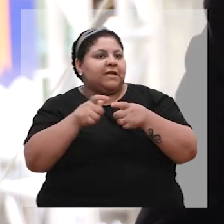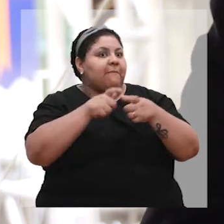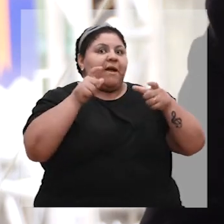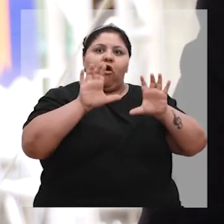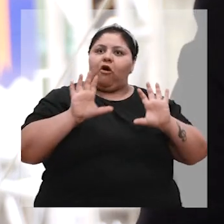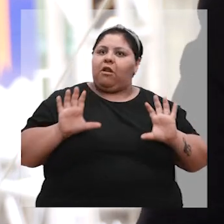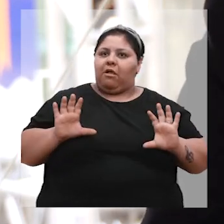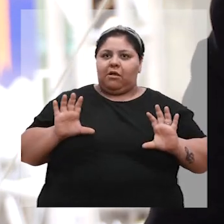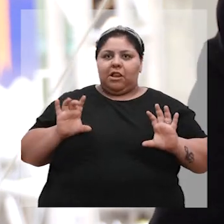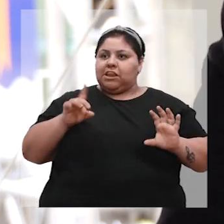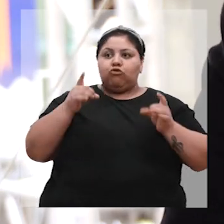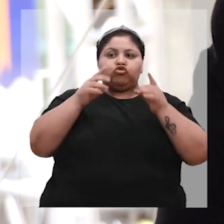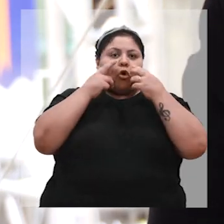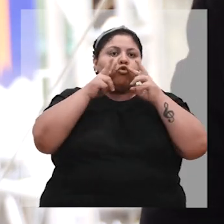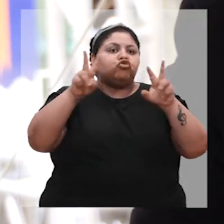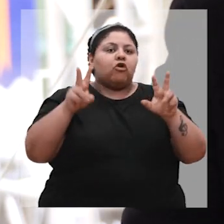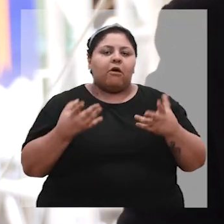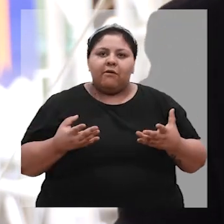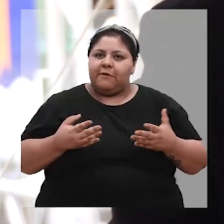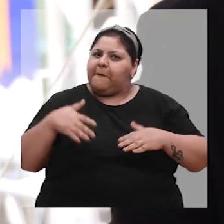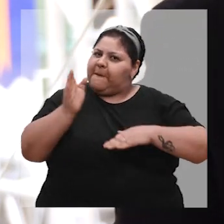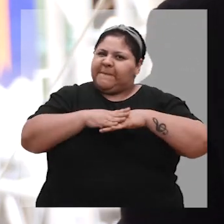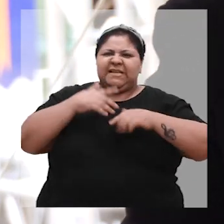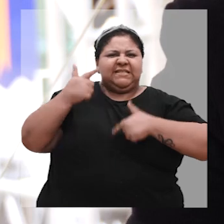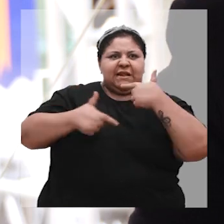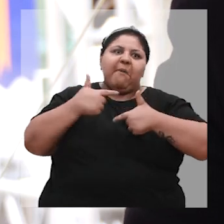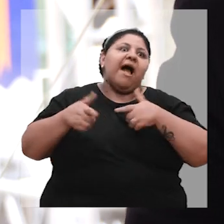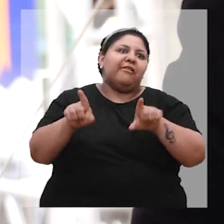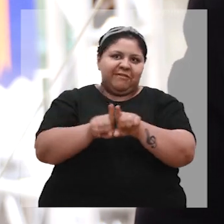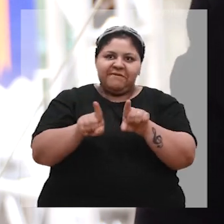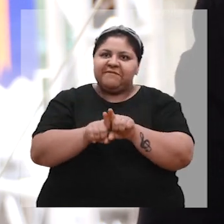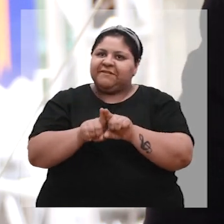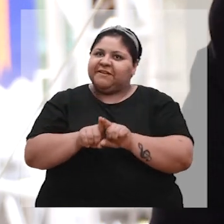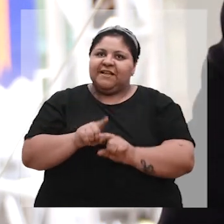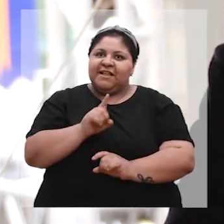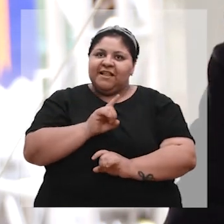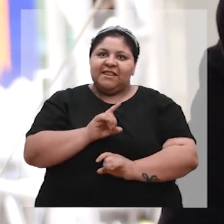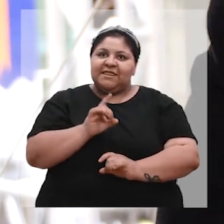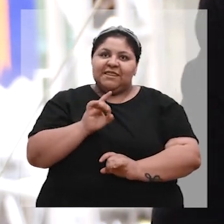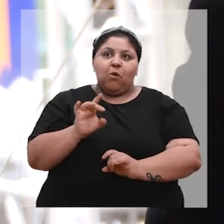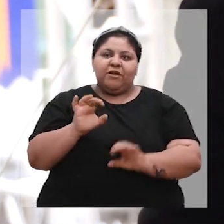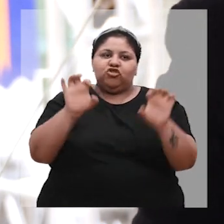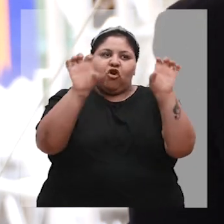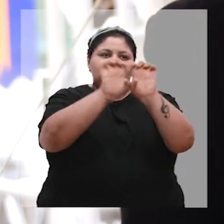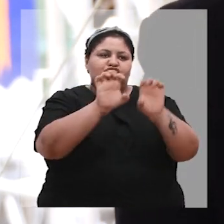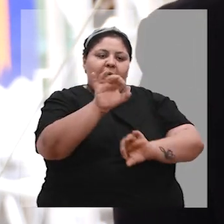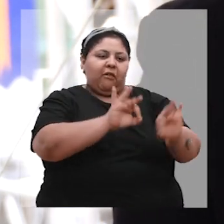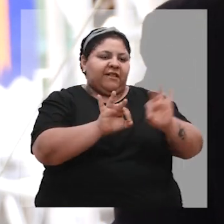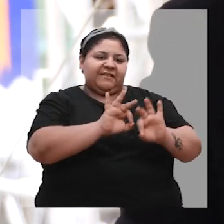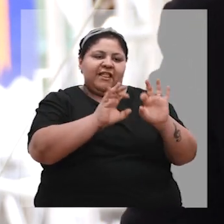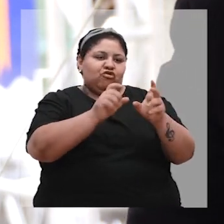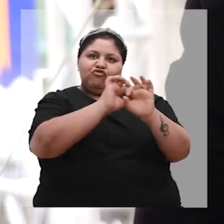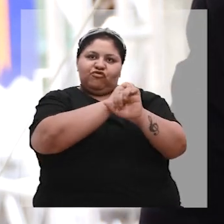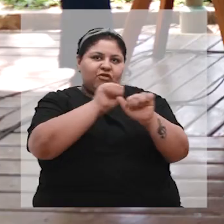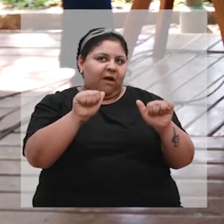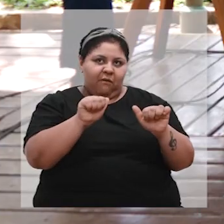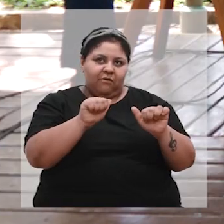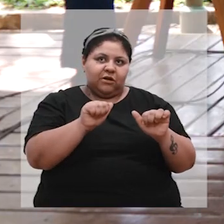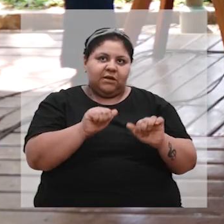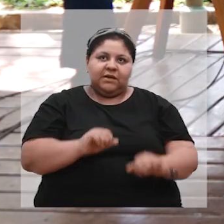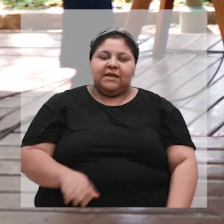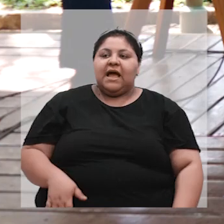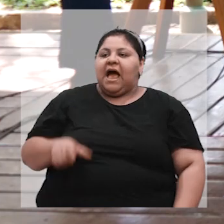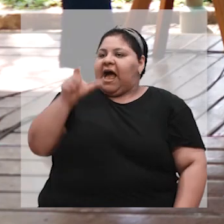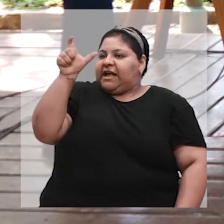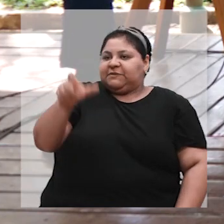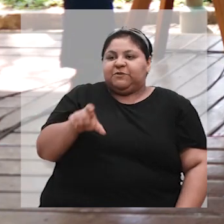do que parece visualmente, né, e dá muito mais trabalho também do que parece, simplesmente com ela só montada aqui. Então a gente só usufrui.